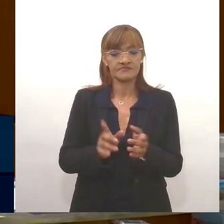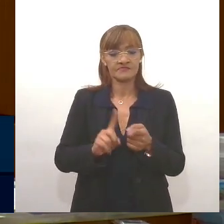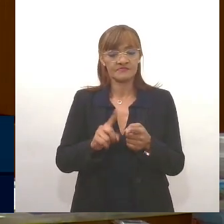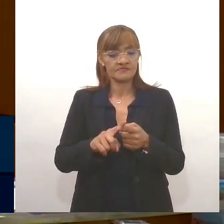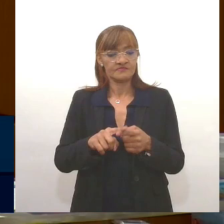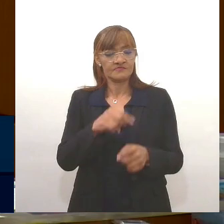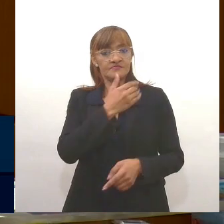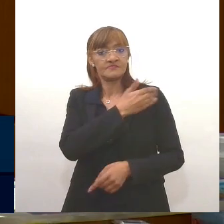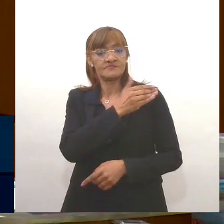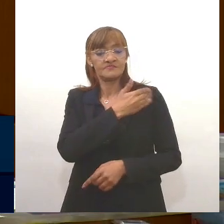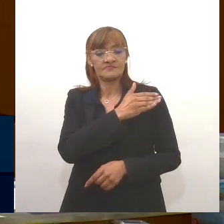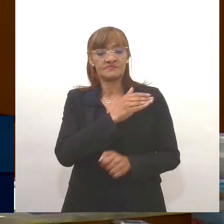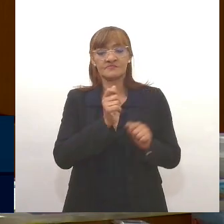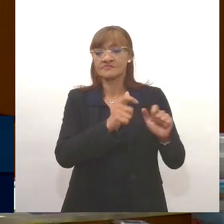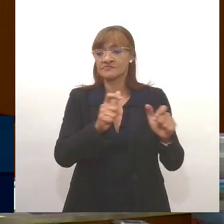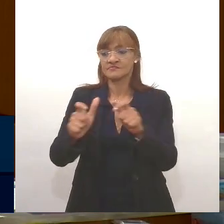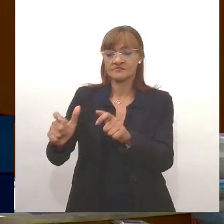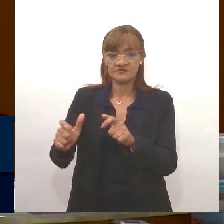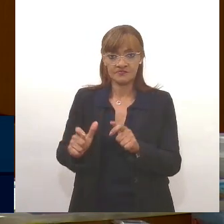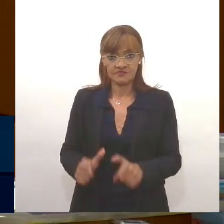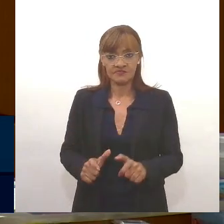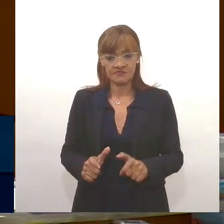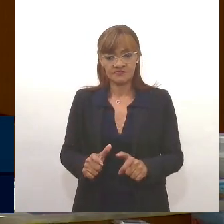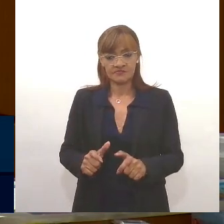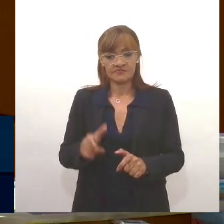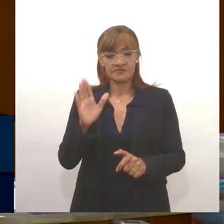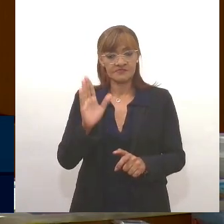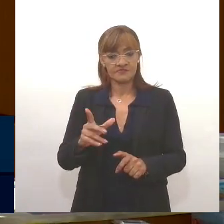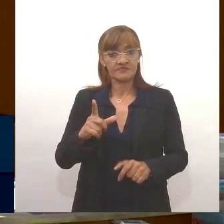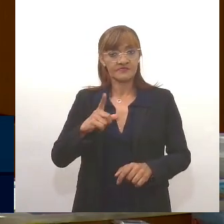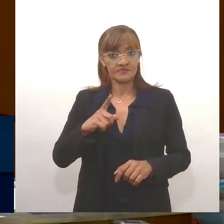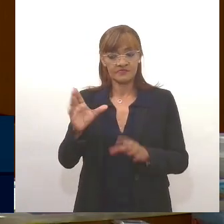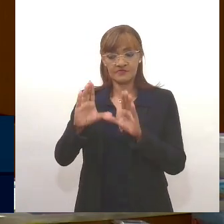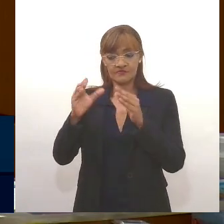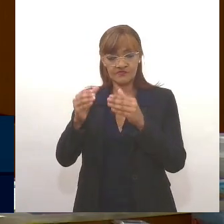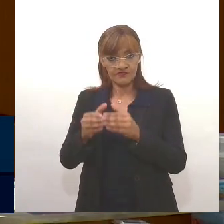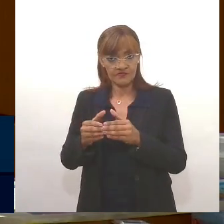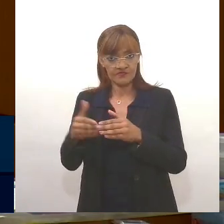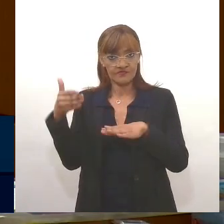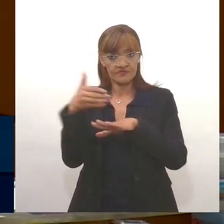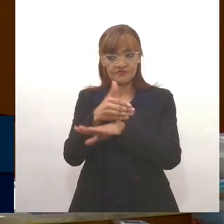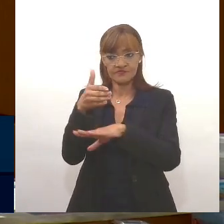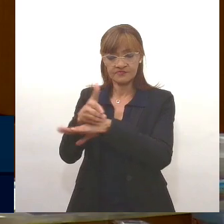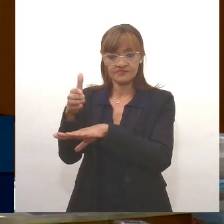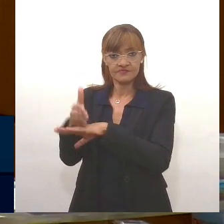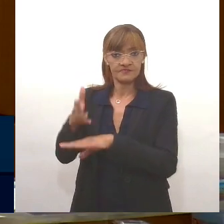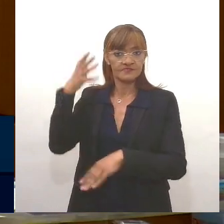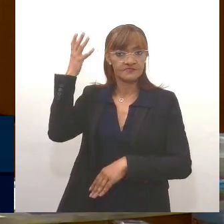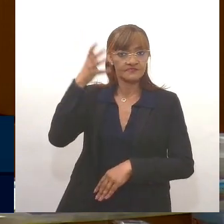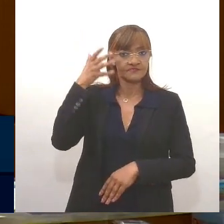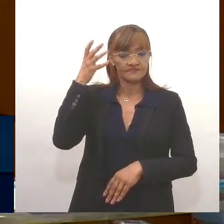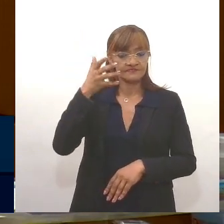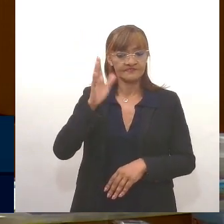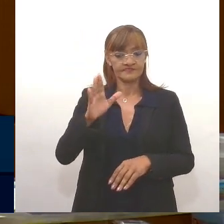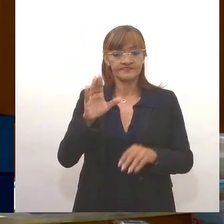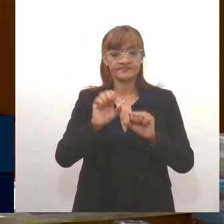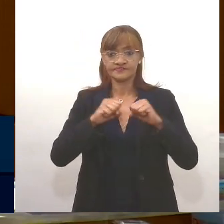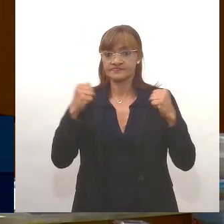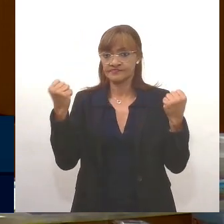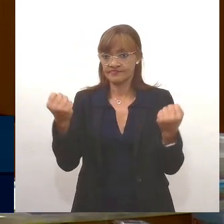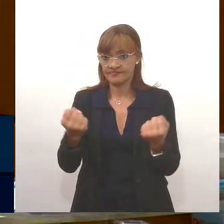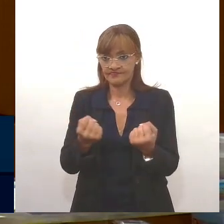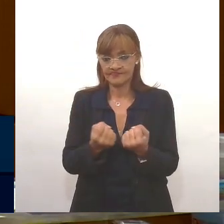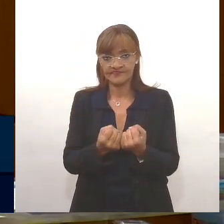o grupo participará de seminários e conferências sobre o tema tendo como objetivo a